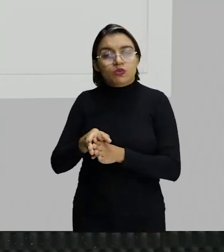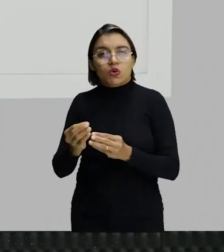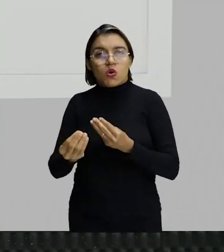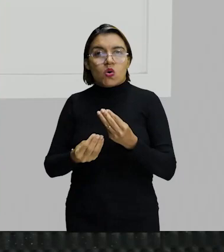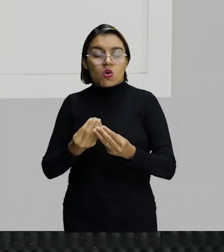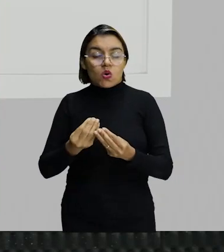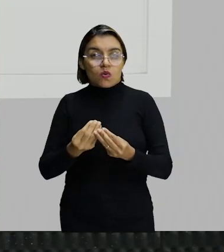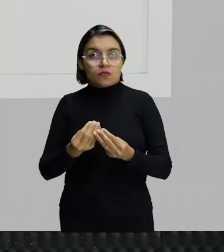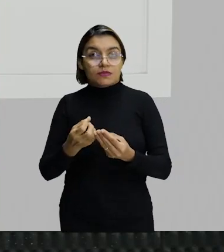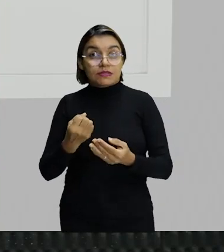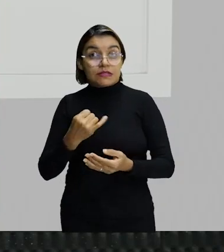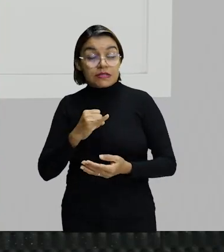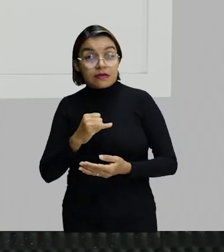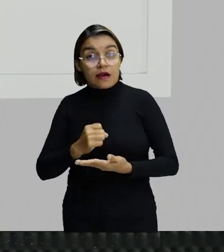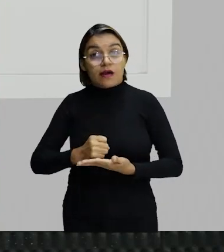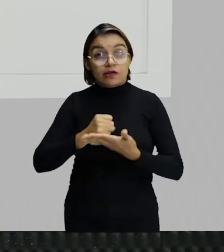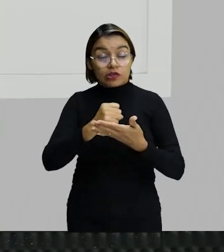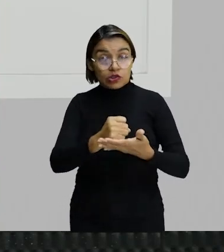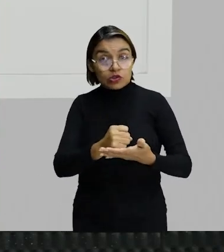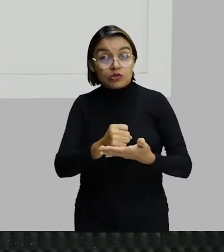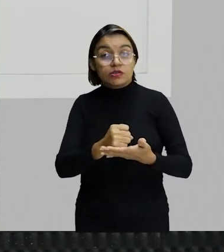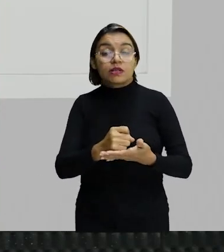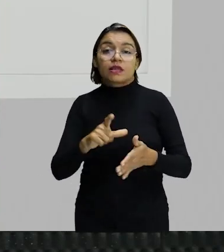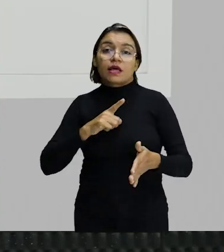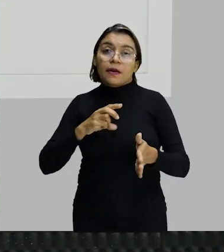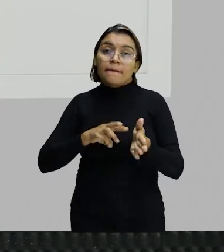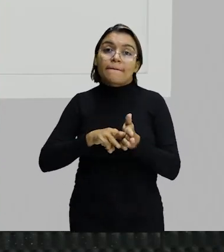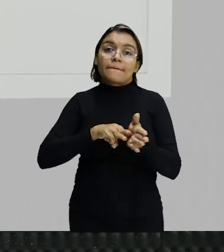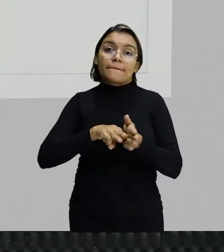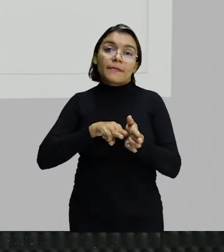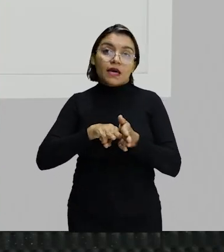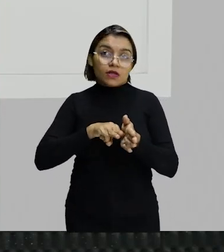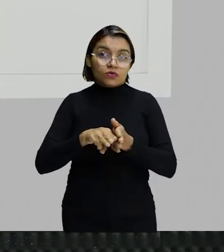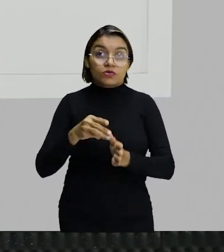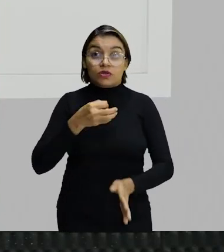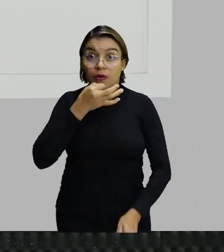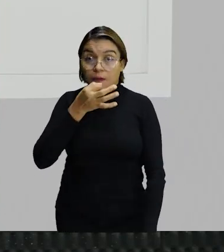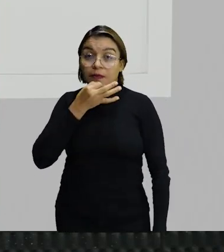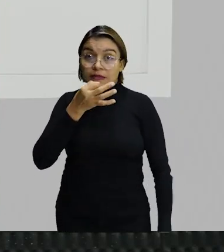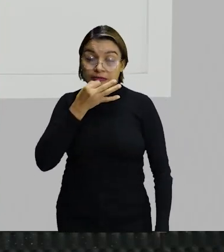vai estabelecer necessariamente aos métodos de argumentação.